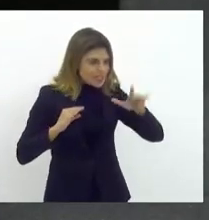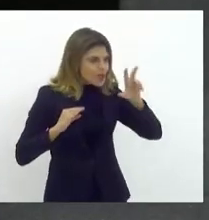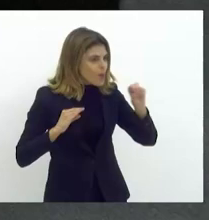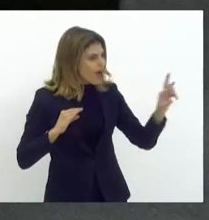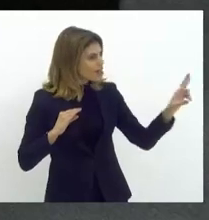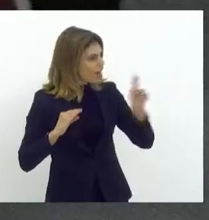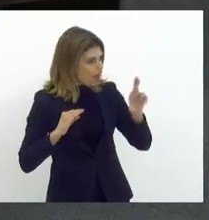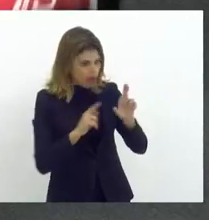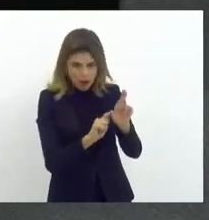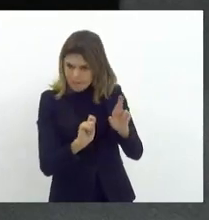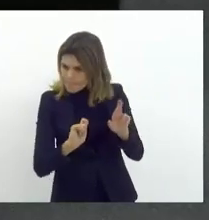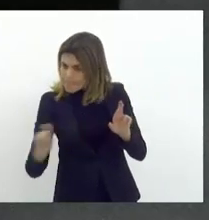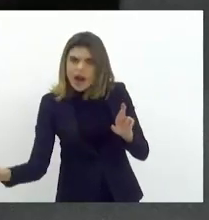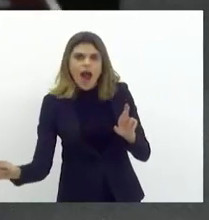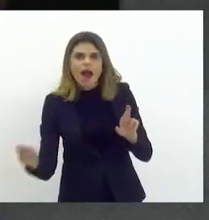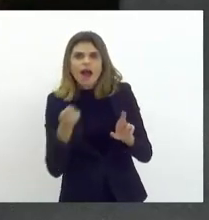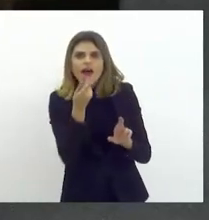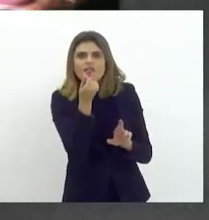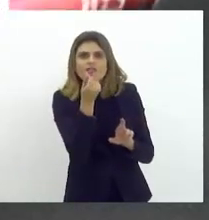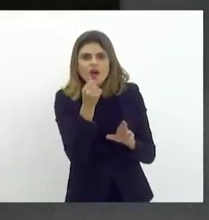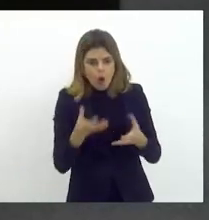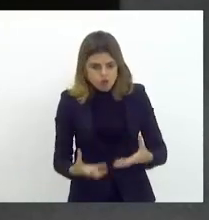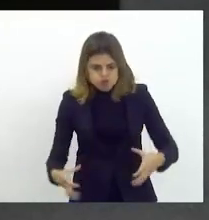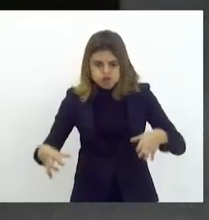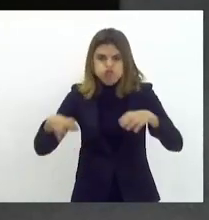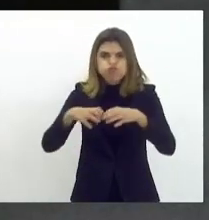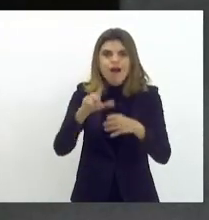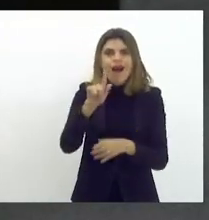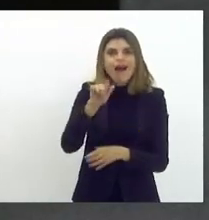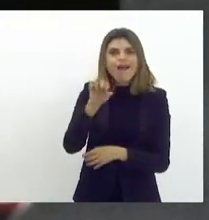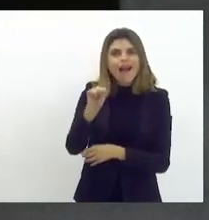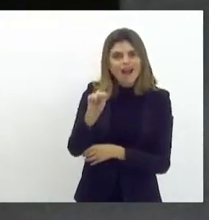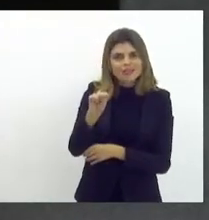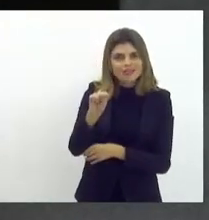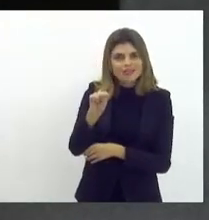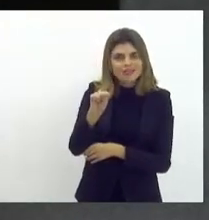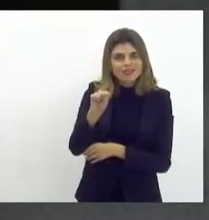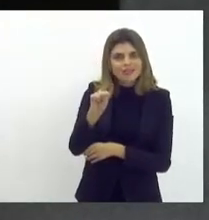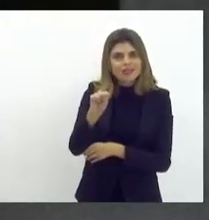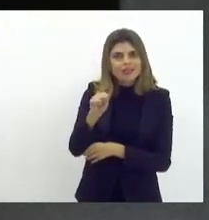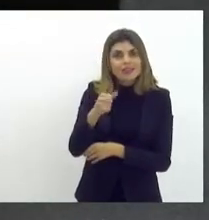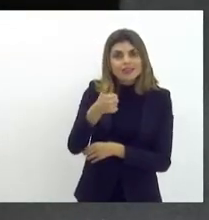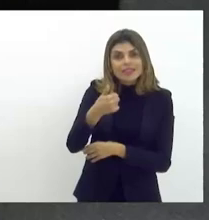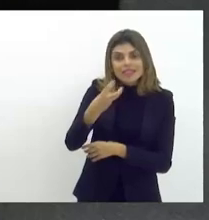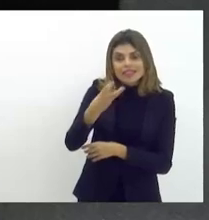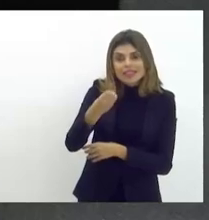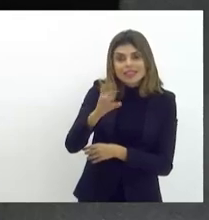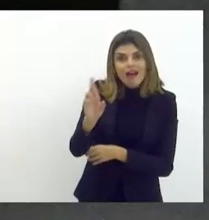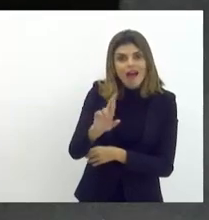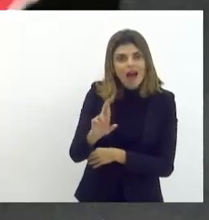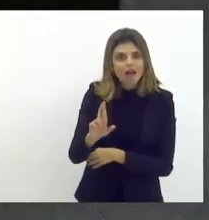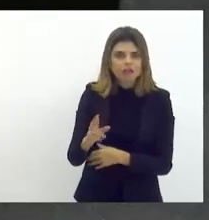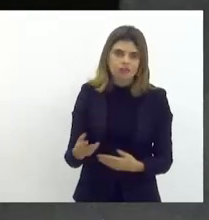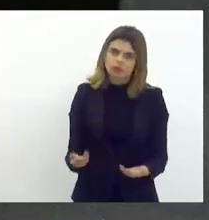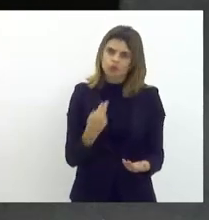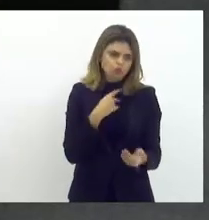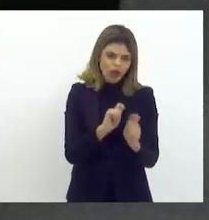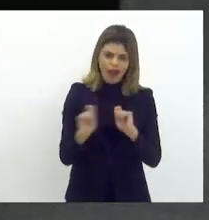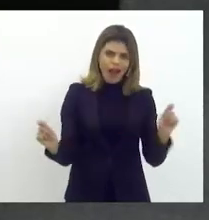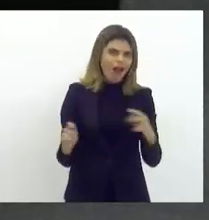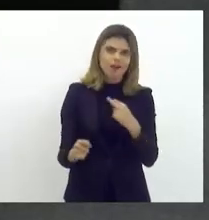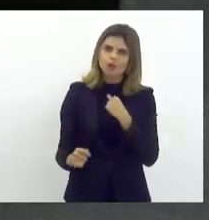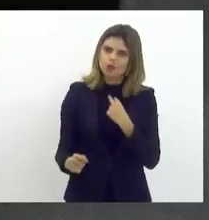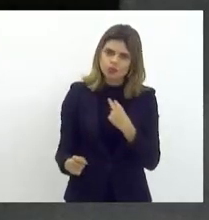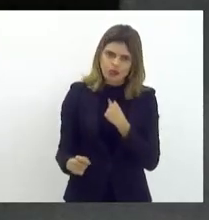pode pagar um gás de r$ 130 então assim o que a gente pode fazer aqui